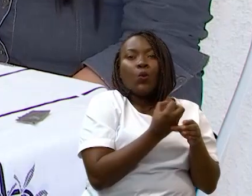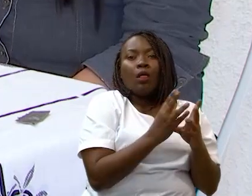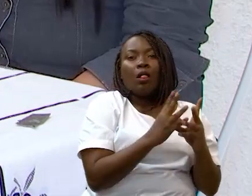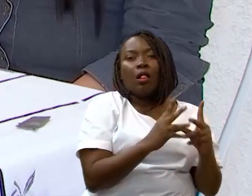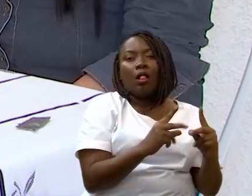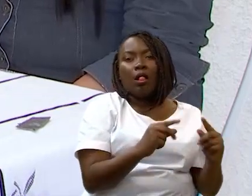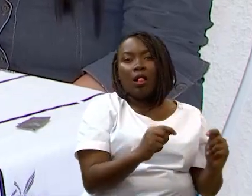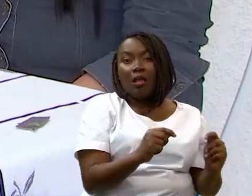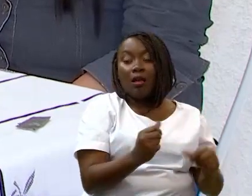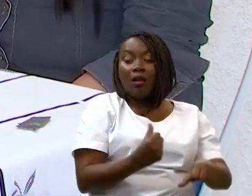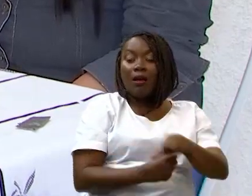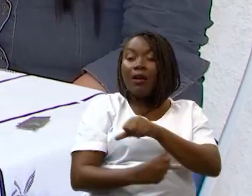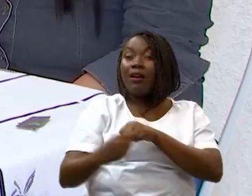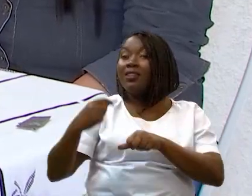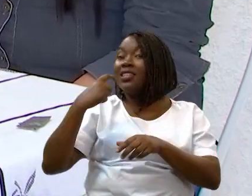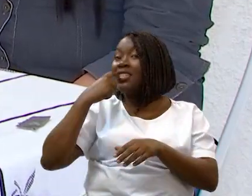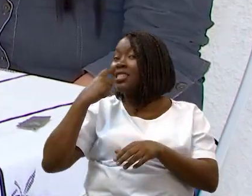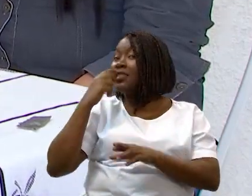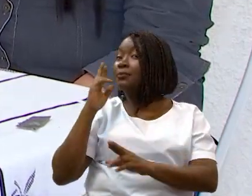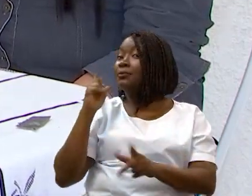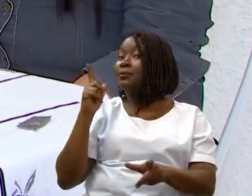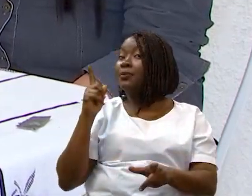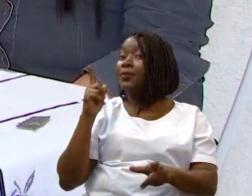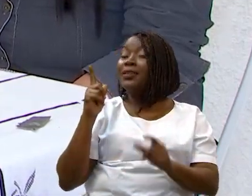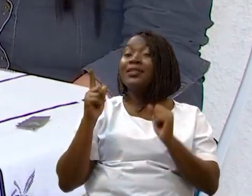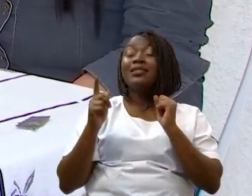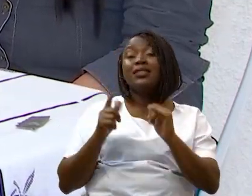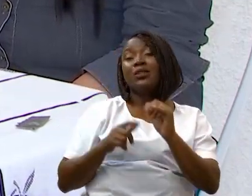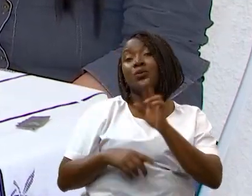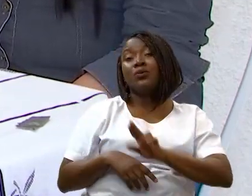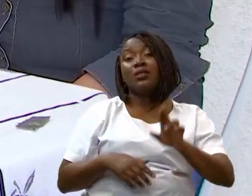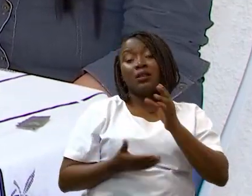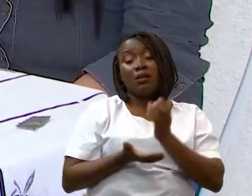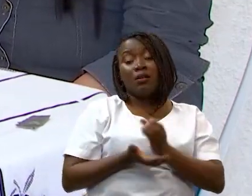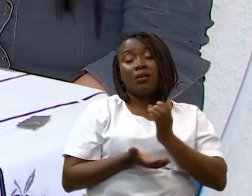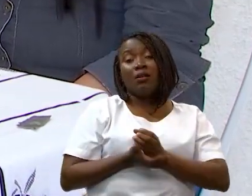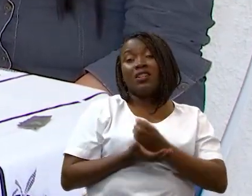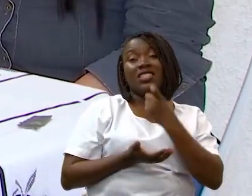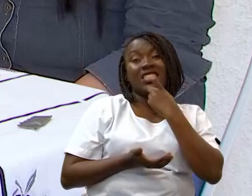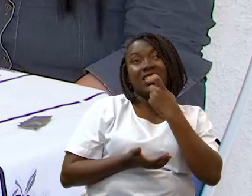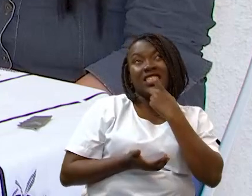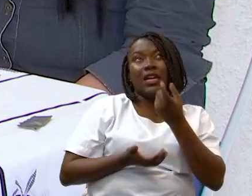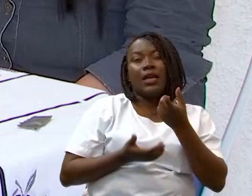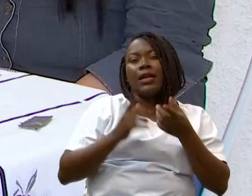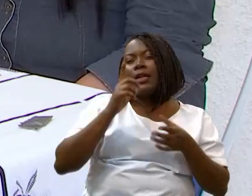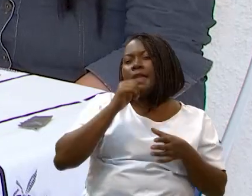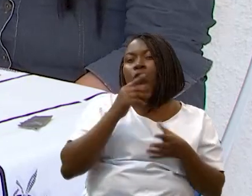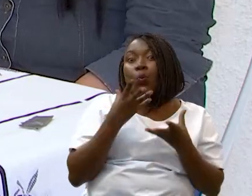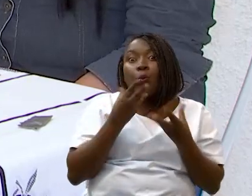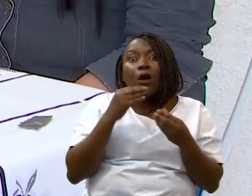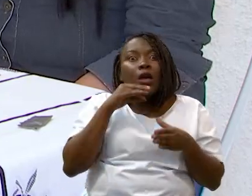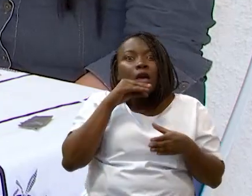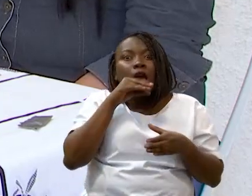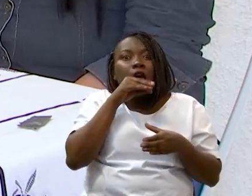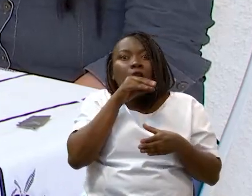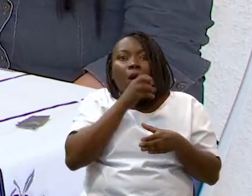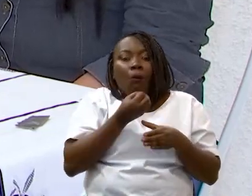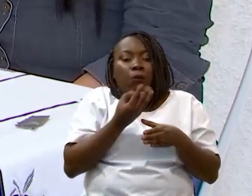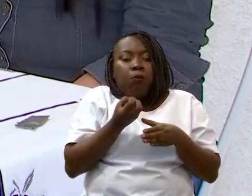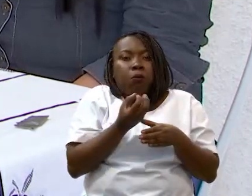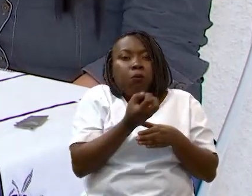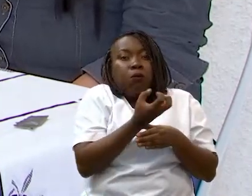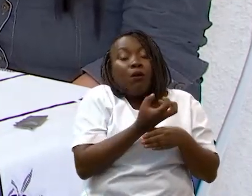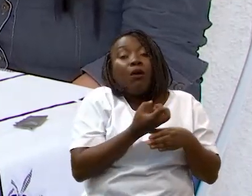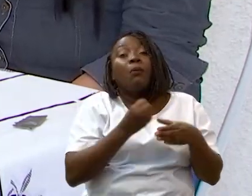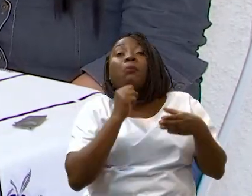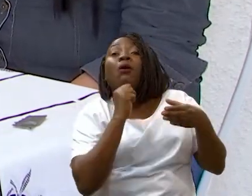se desfazer. O de plástico, não. Se você usar num copo de plástico um líquido muito quente,